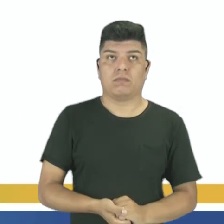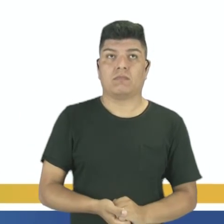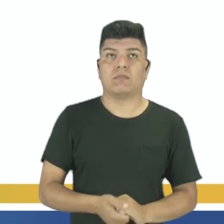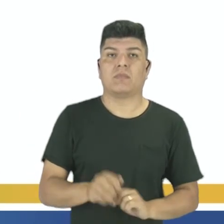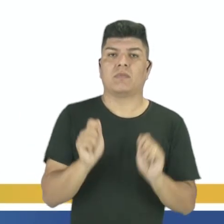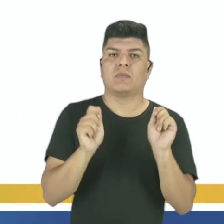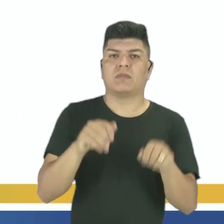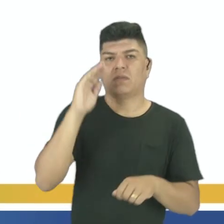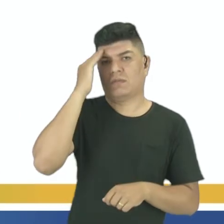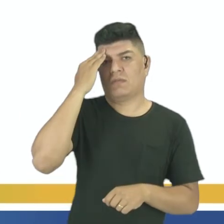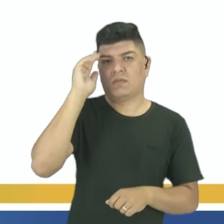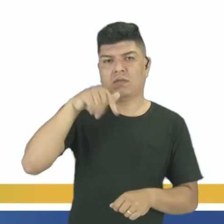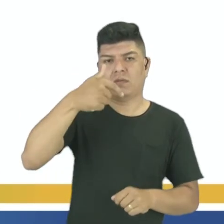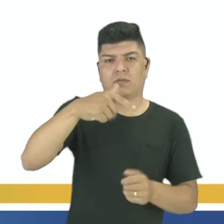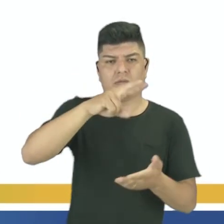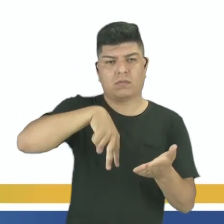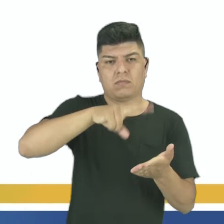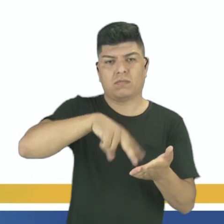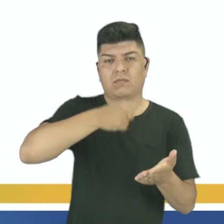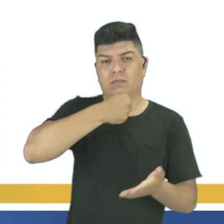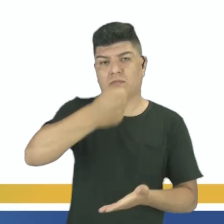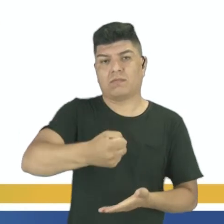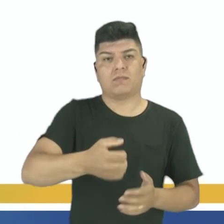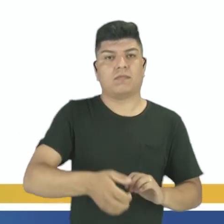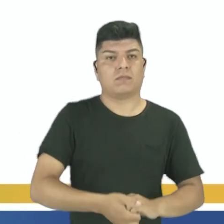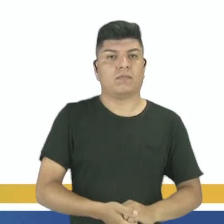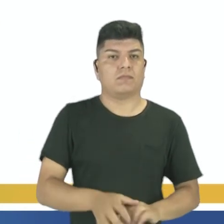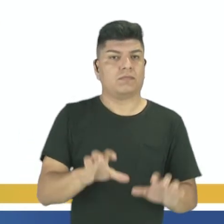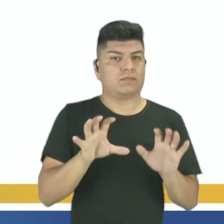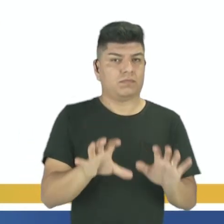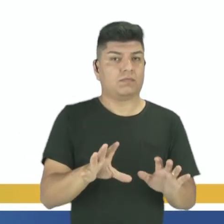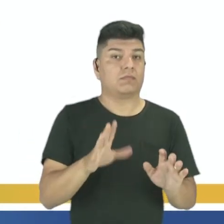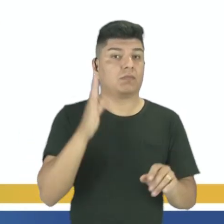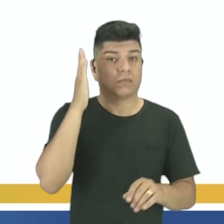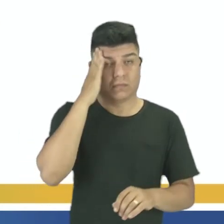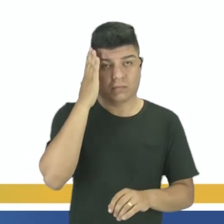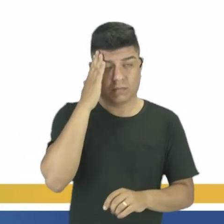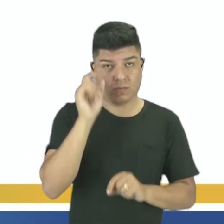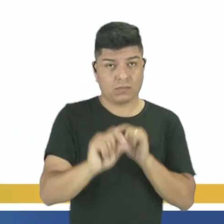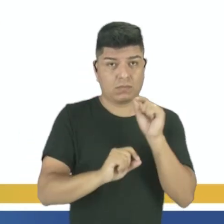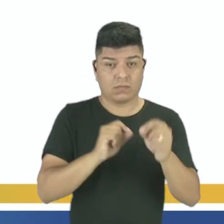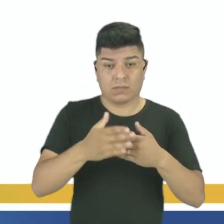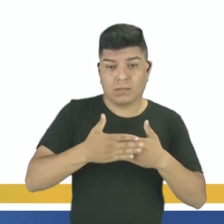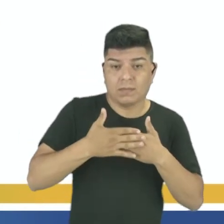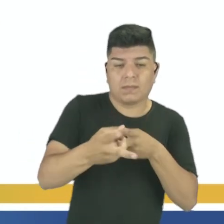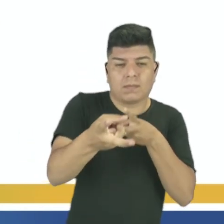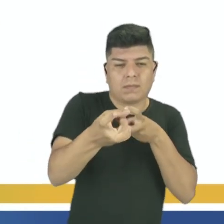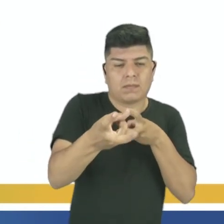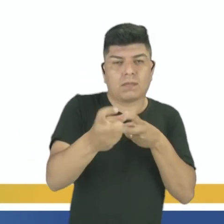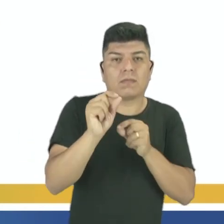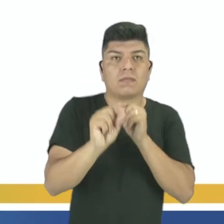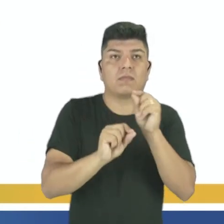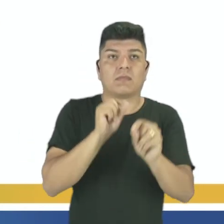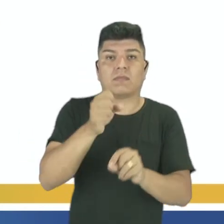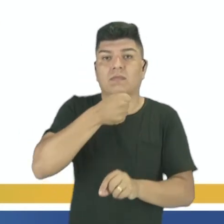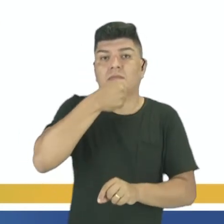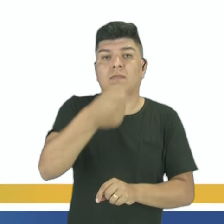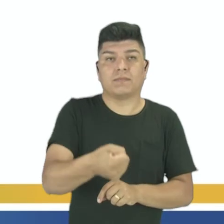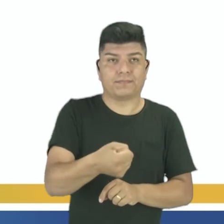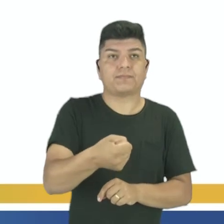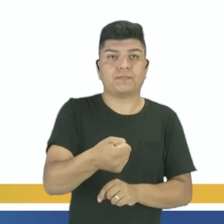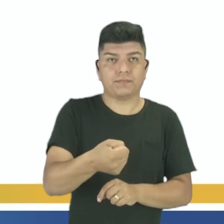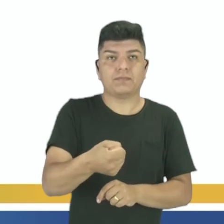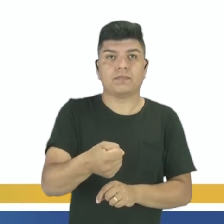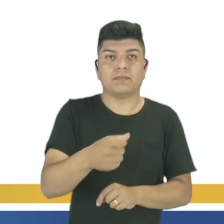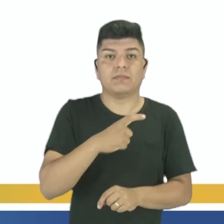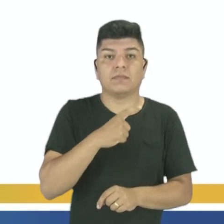podemos compreender após a leitura da reportagem? Sendo assim, podemos compreender, a partir da perspectiva de abordagem dessa reportagem,